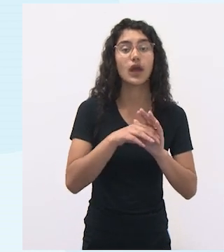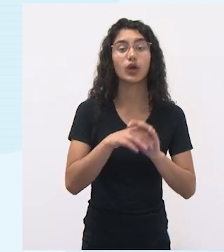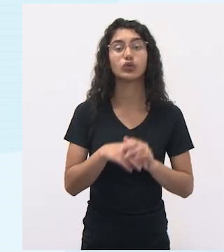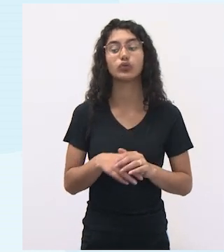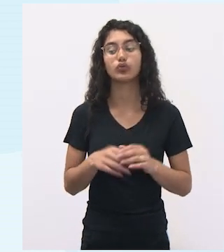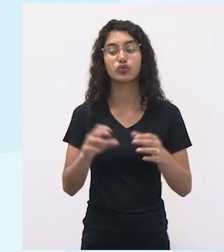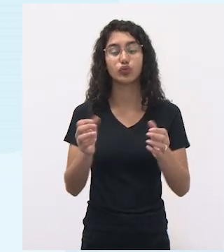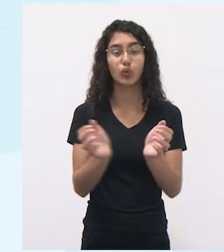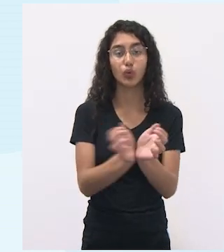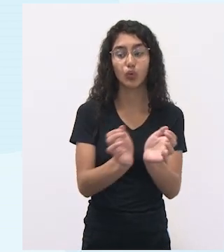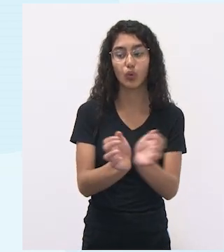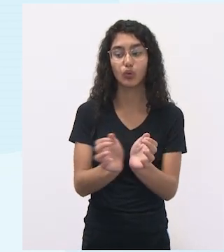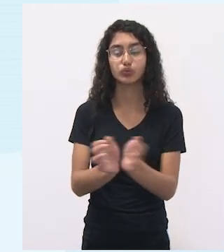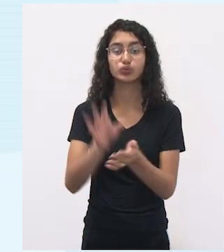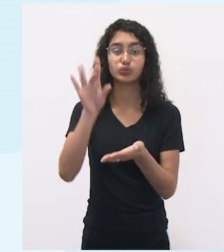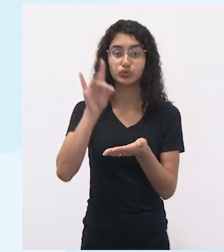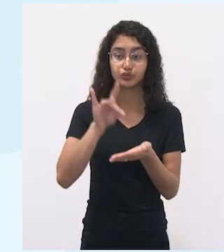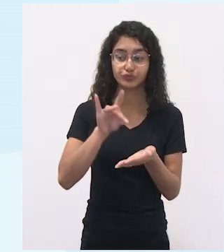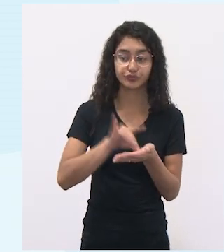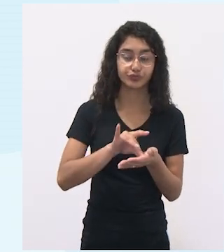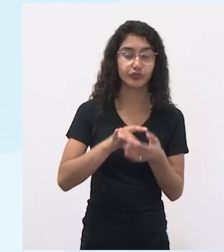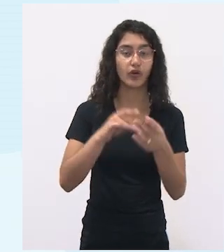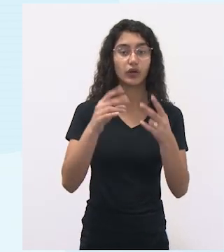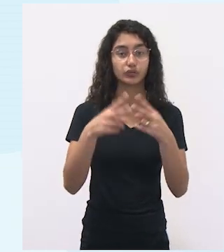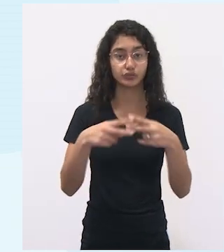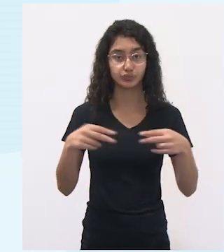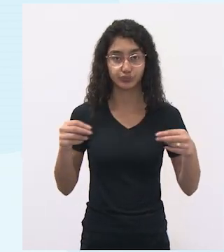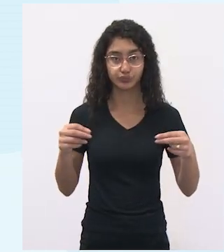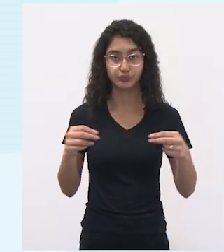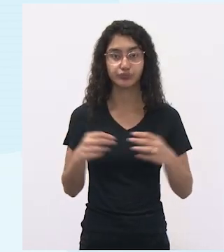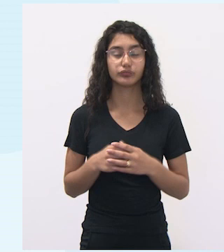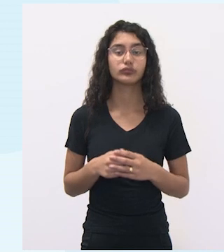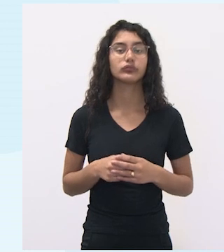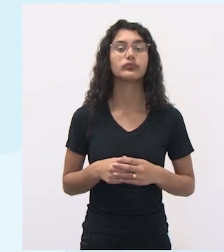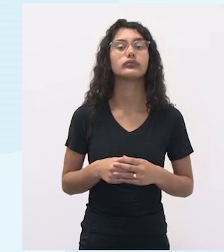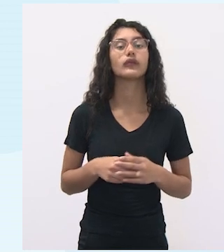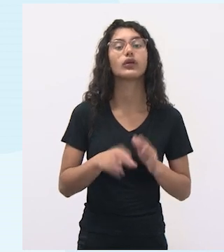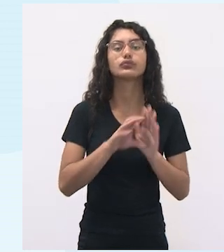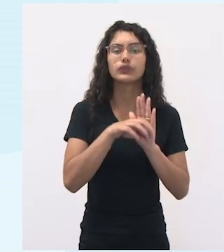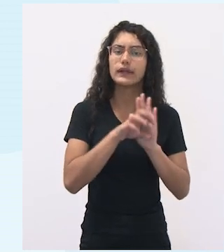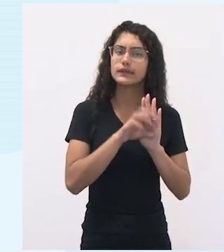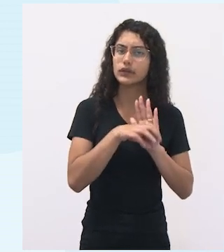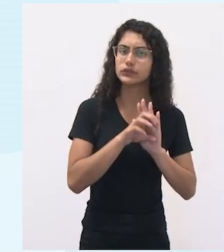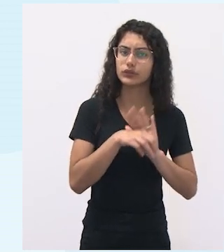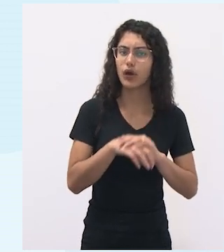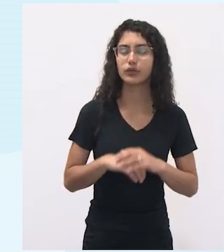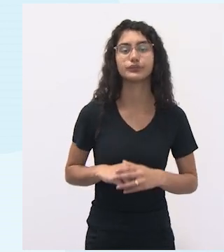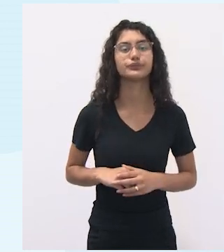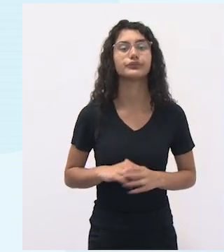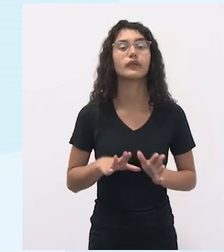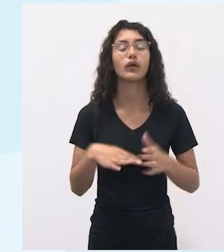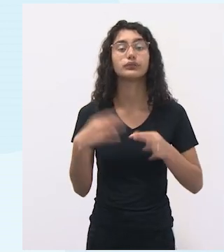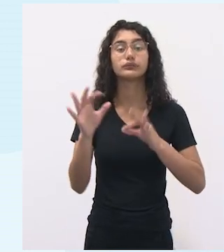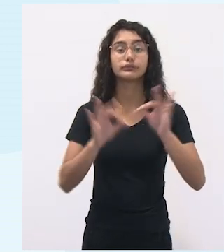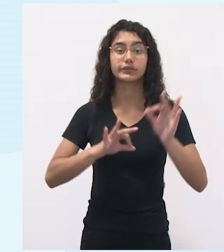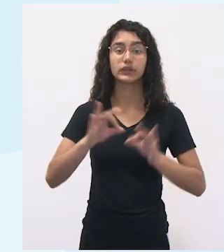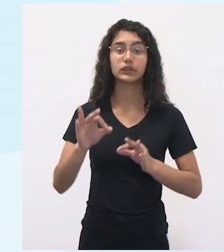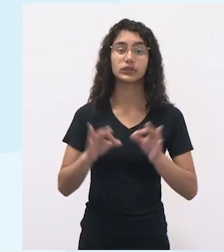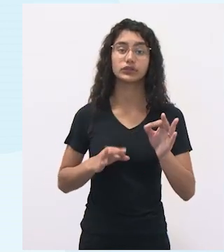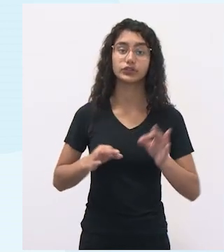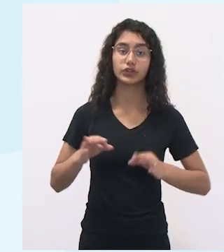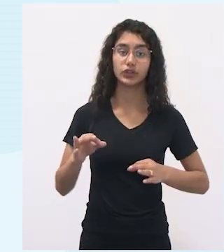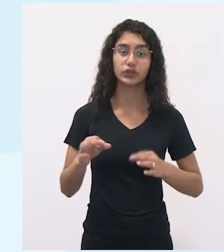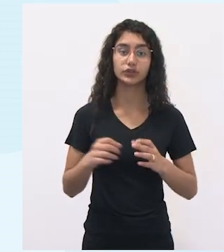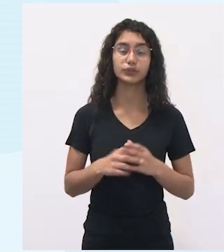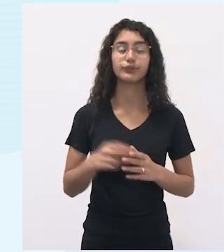de fatos, de abstração, né? E aí eu estou olhando mais de forma conceitual. Então, quando a gente planeja, olhando